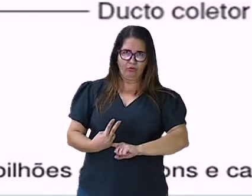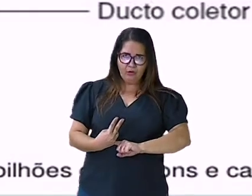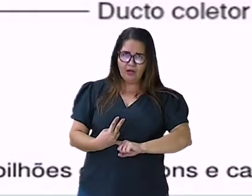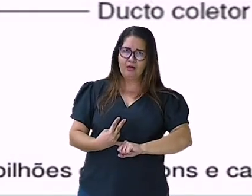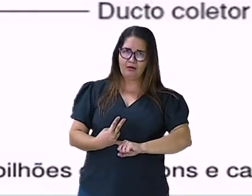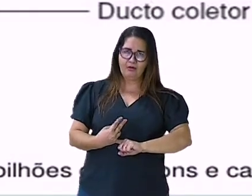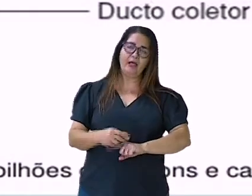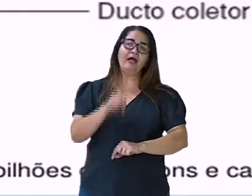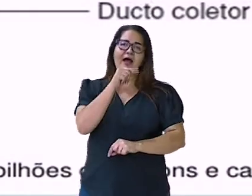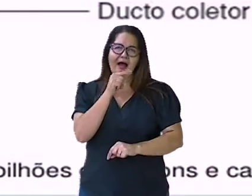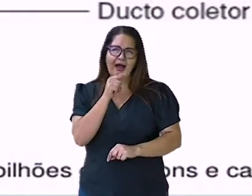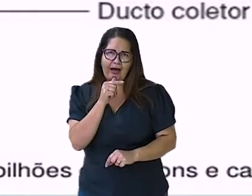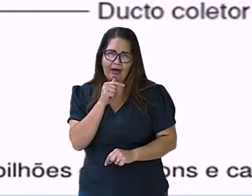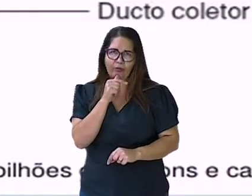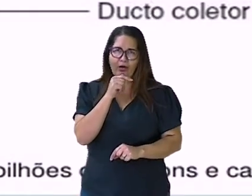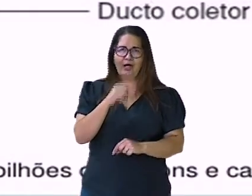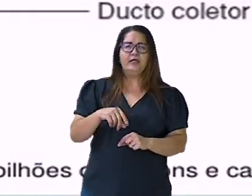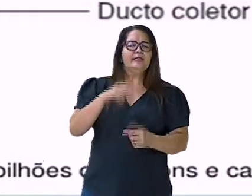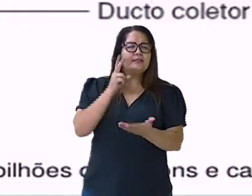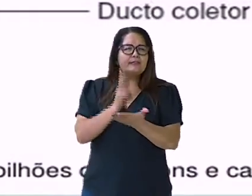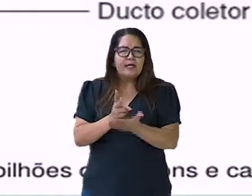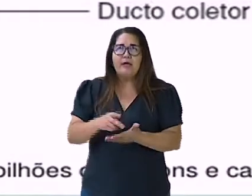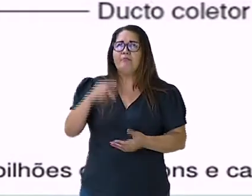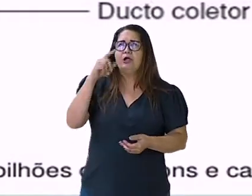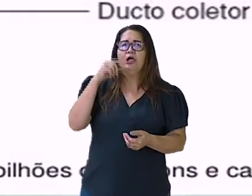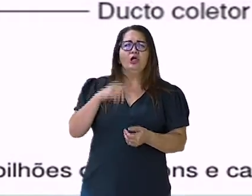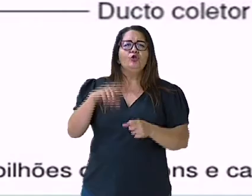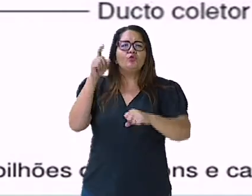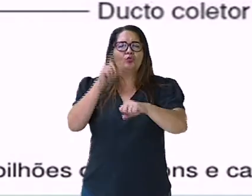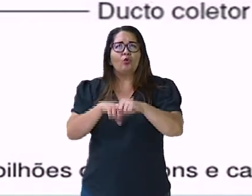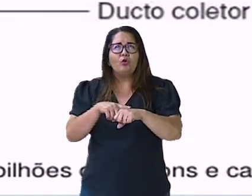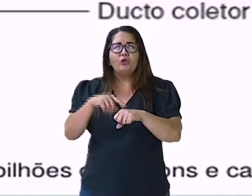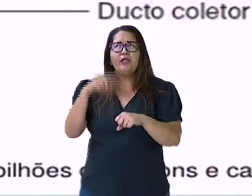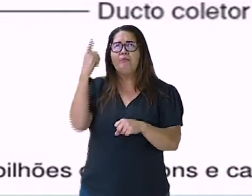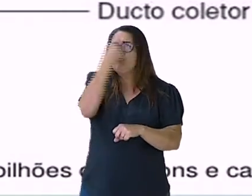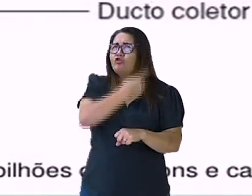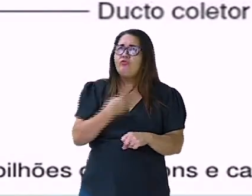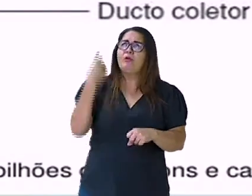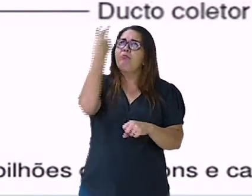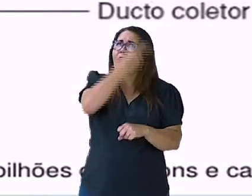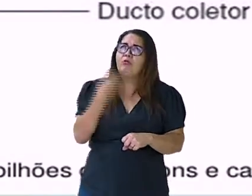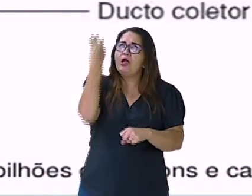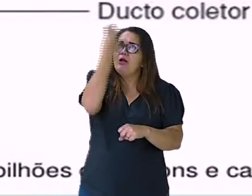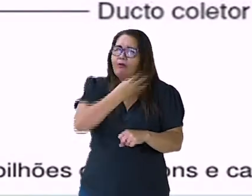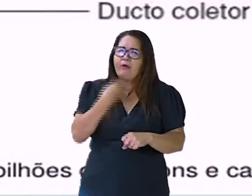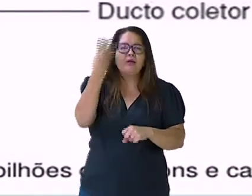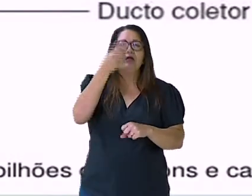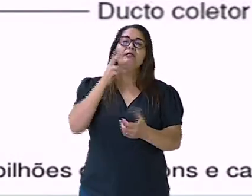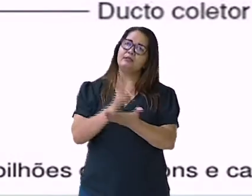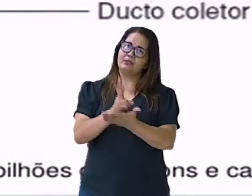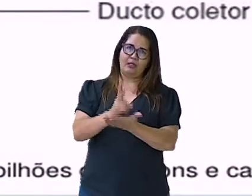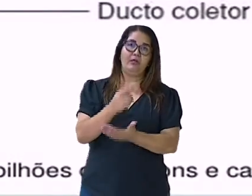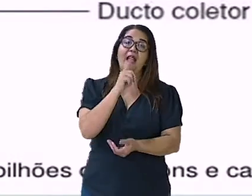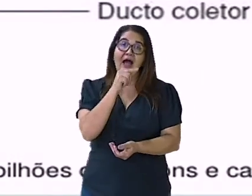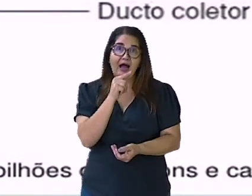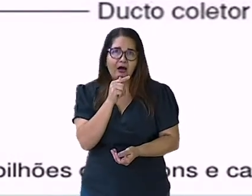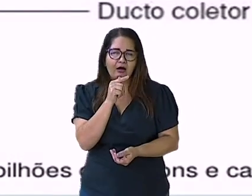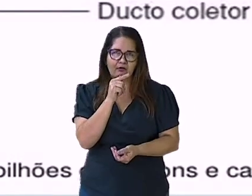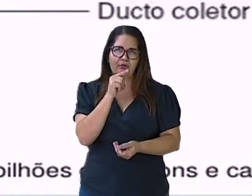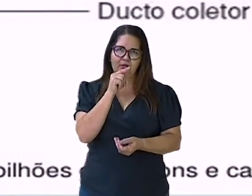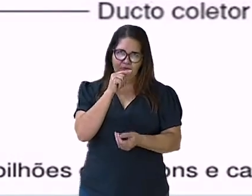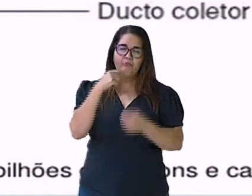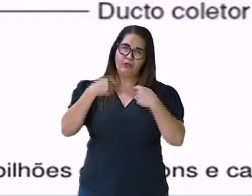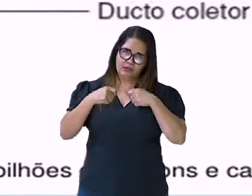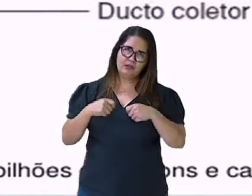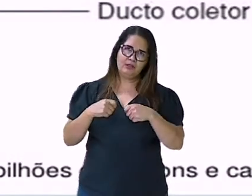várias condições. O néfron, se ele começa a não fazer o equilíbrio da quantidade do